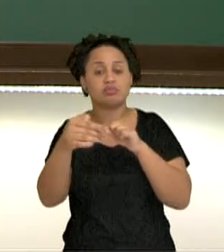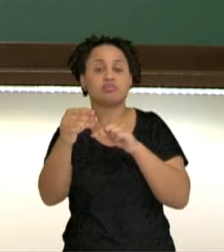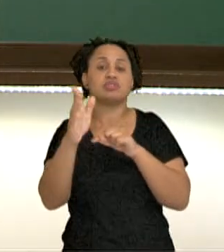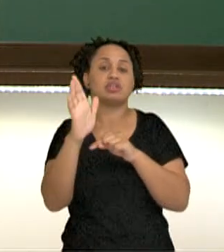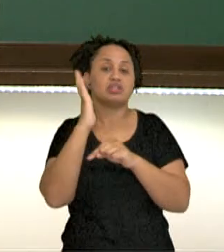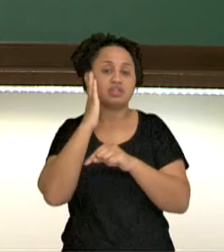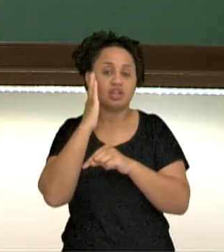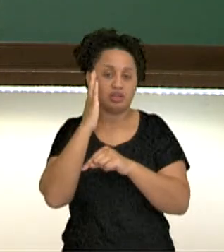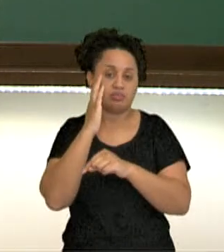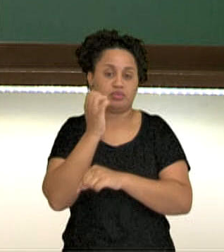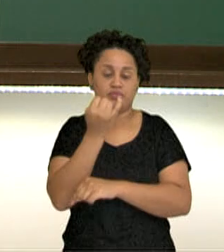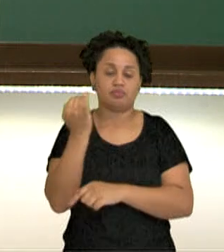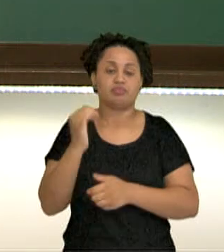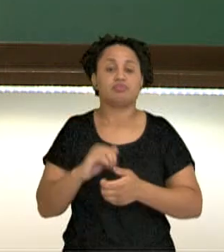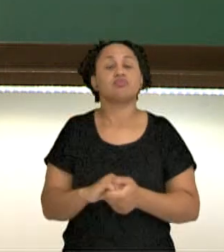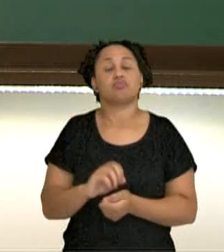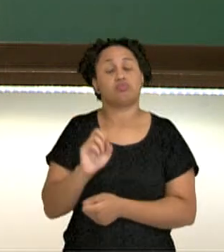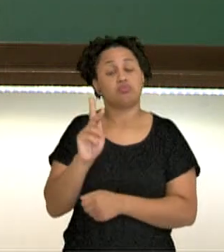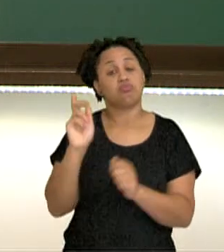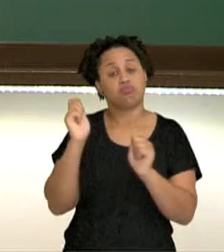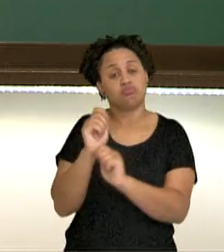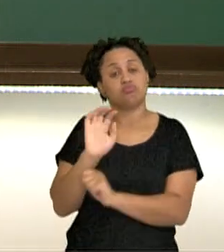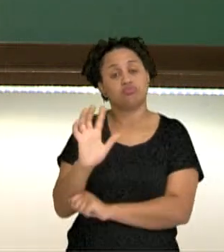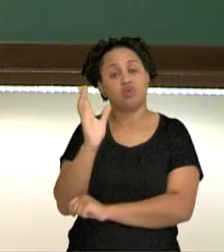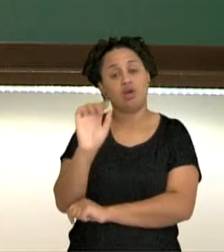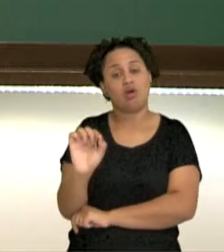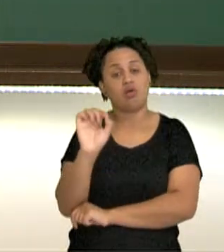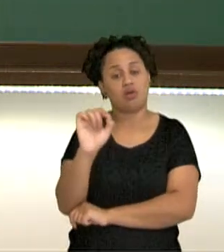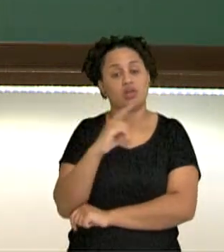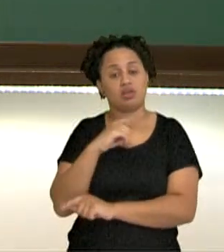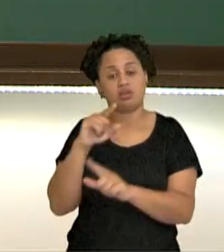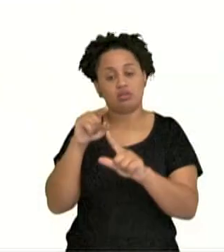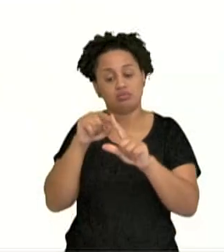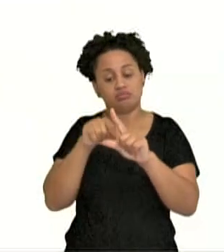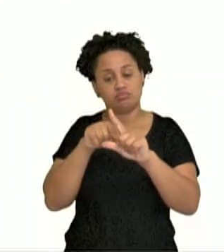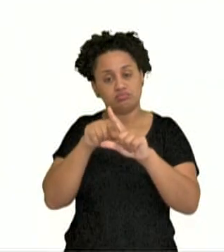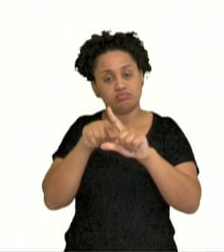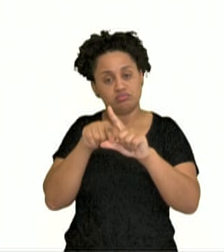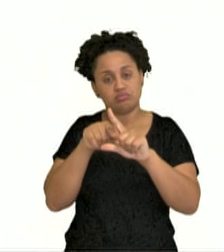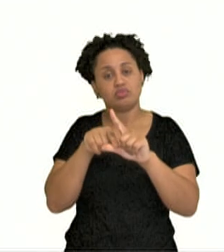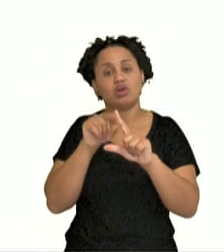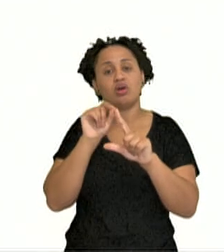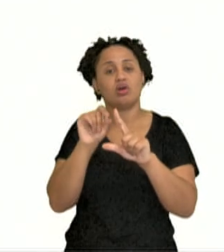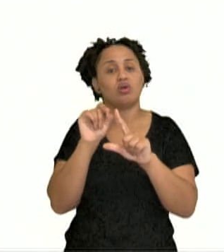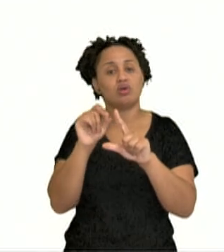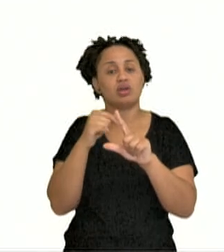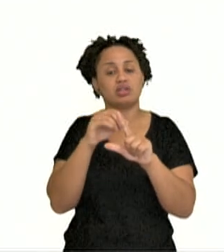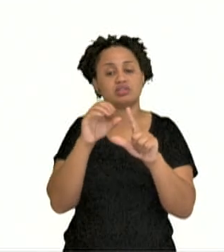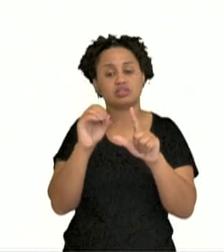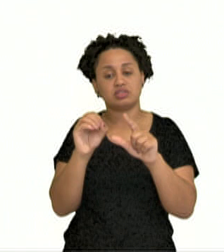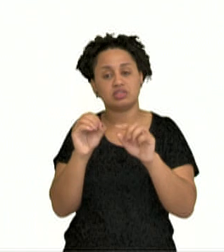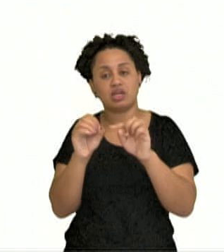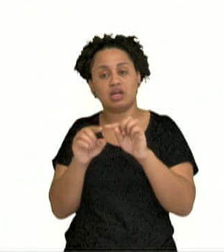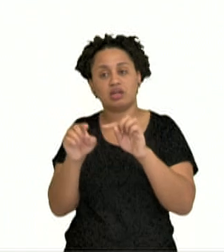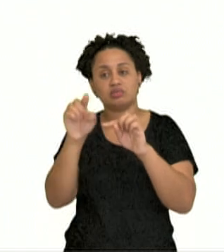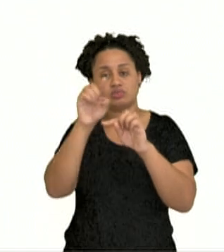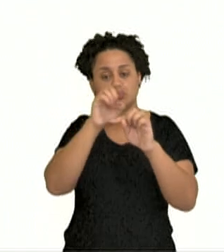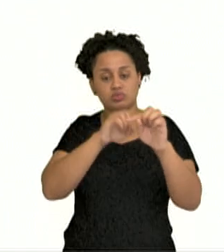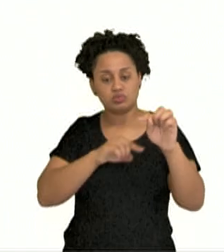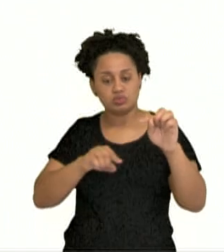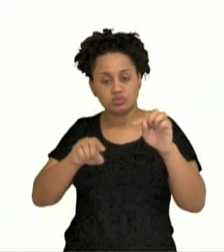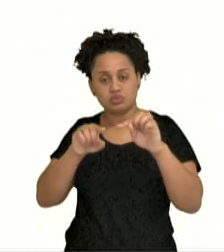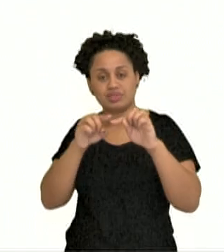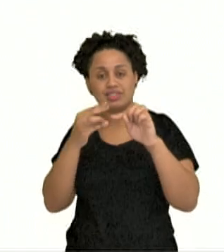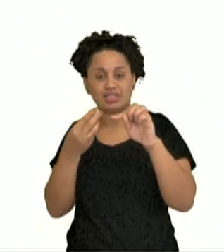determinação. Ok, vai acontecer de você ter um ângulo que vai de 0 até 360